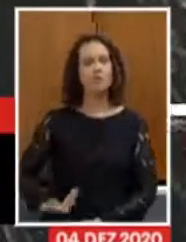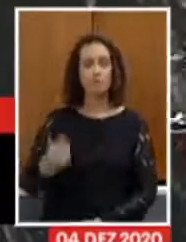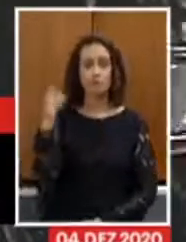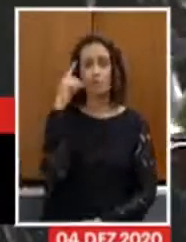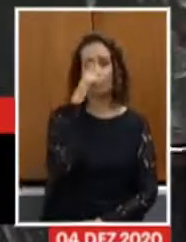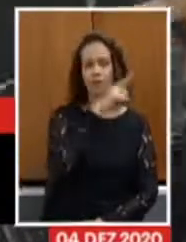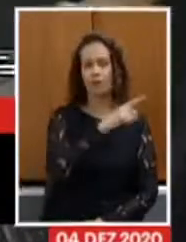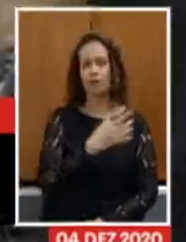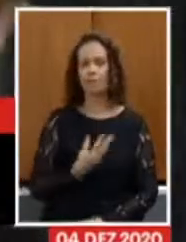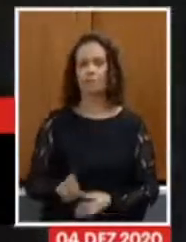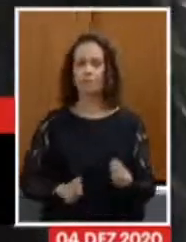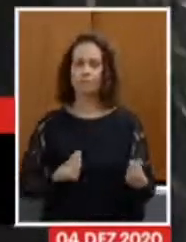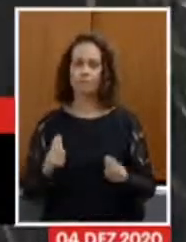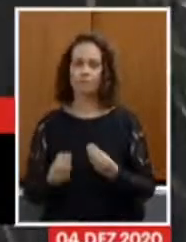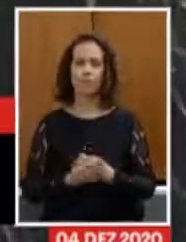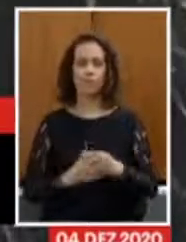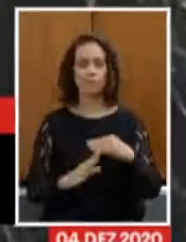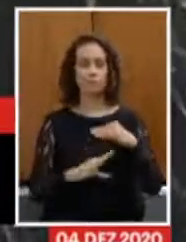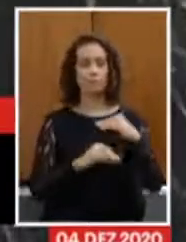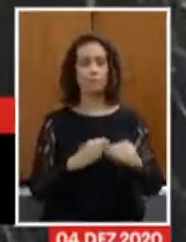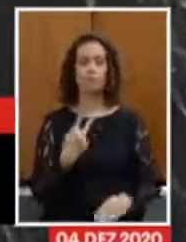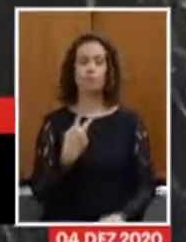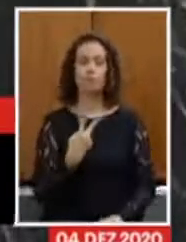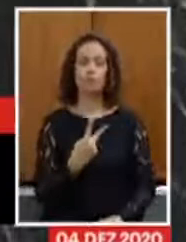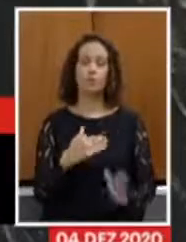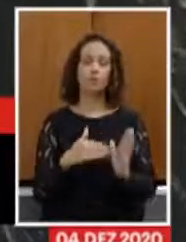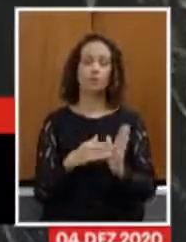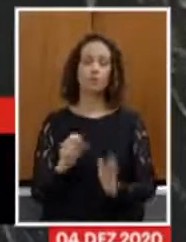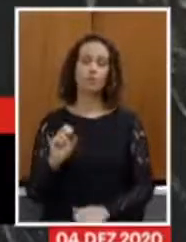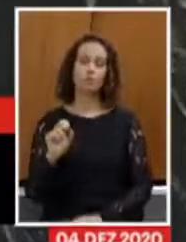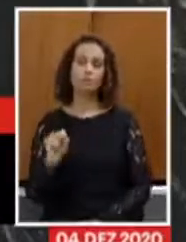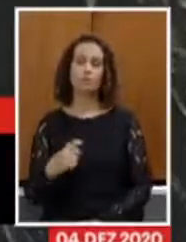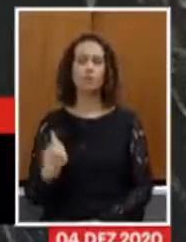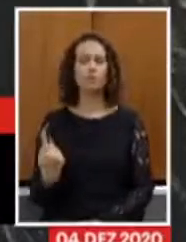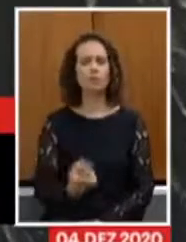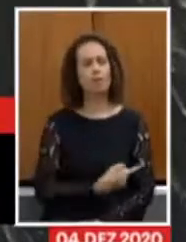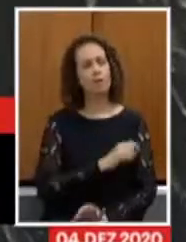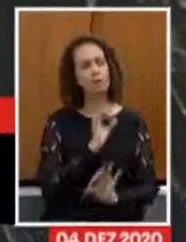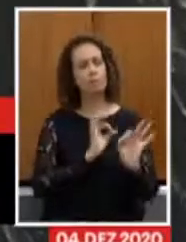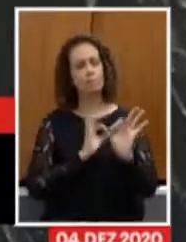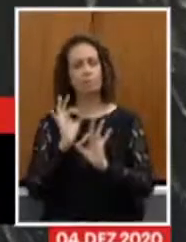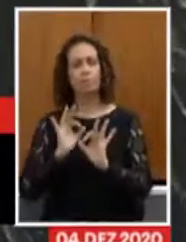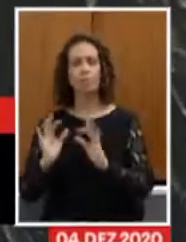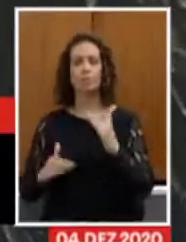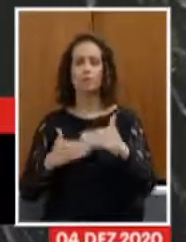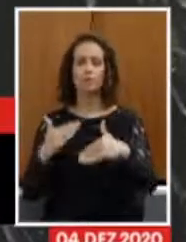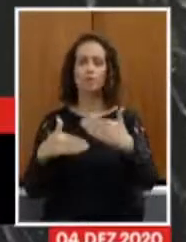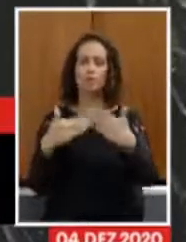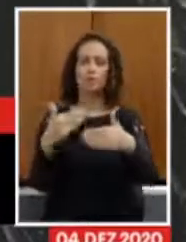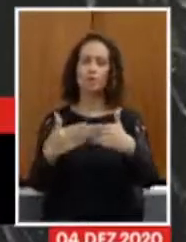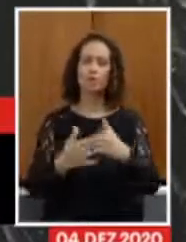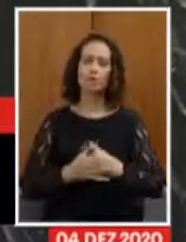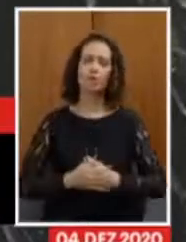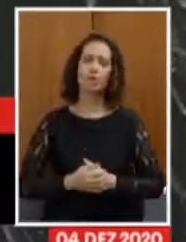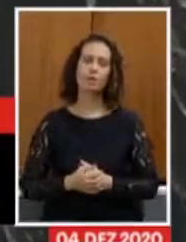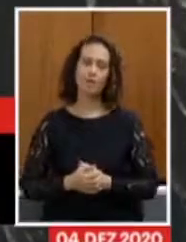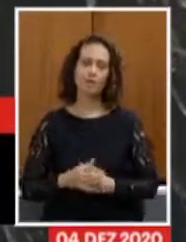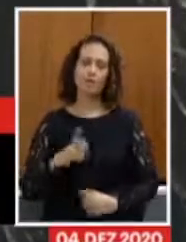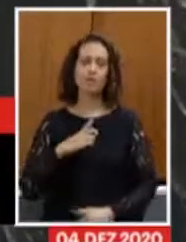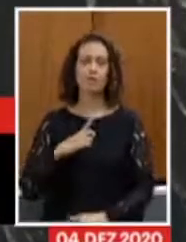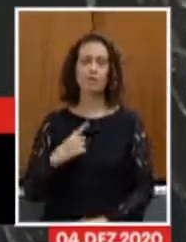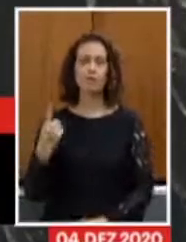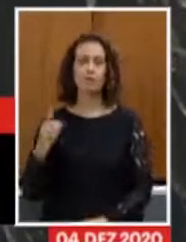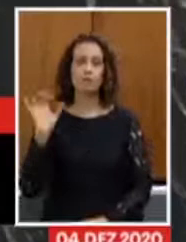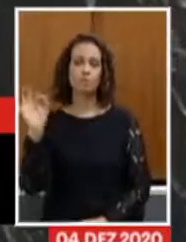execução, nessas emendas de 2 a 8, nós construímos um processo de modo a chegar a 1%